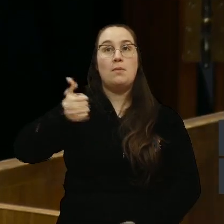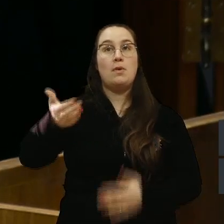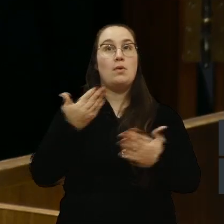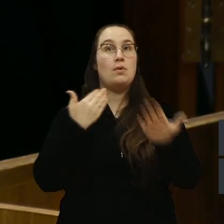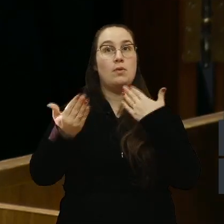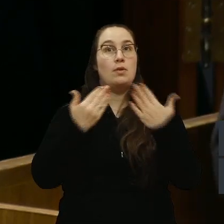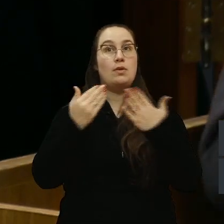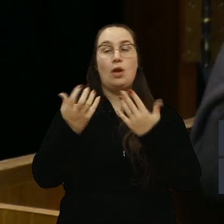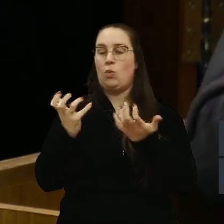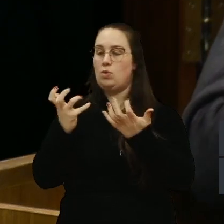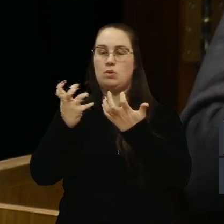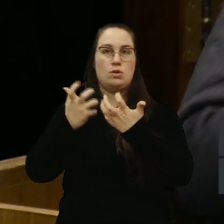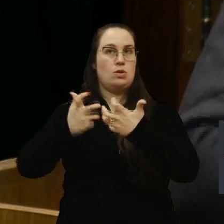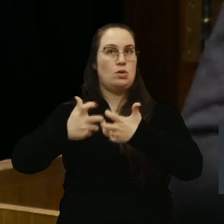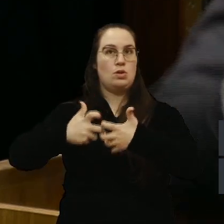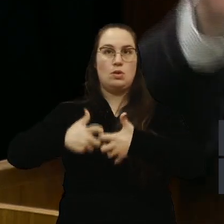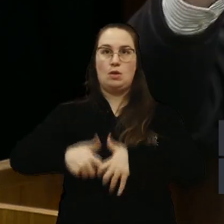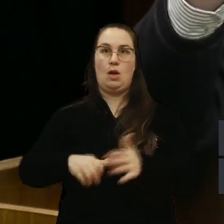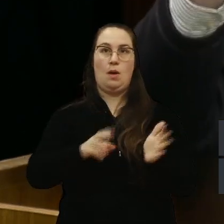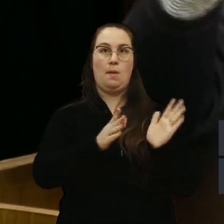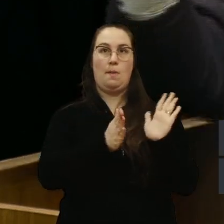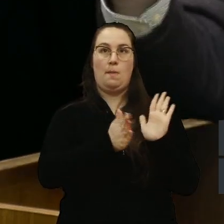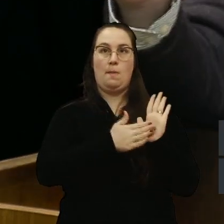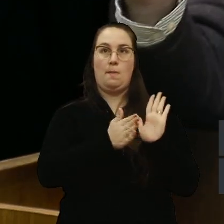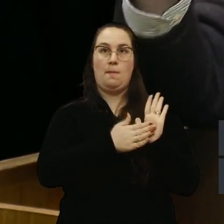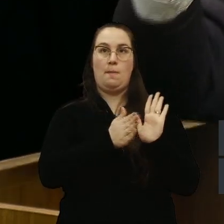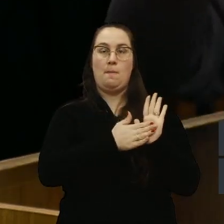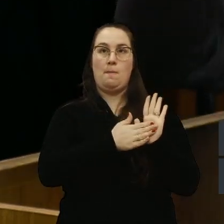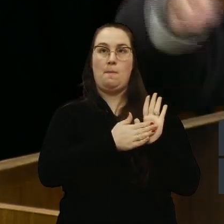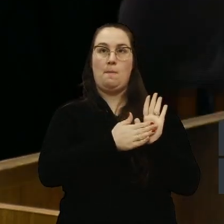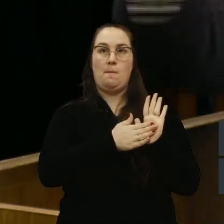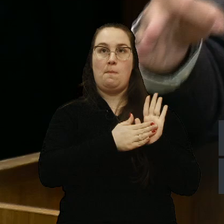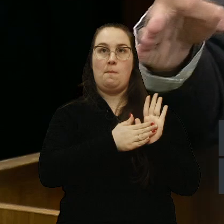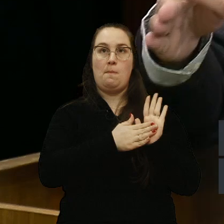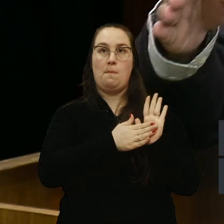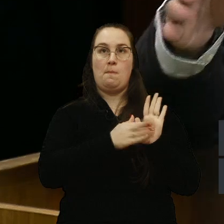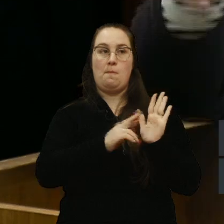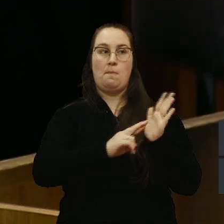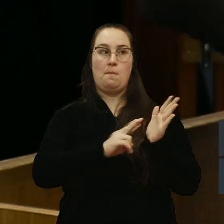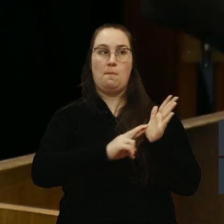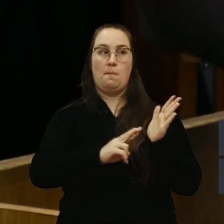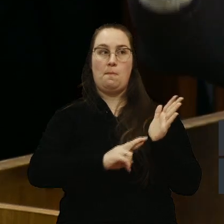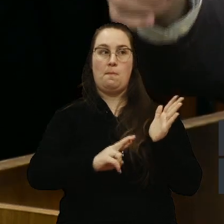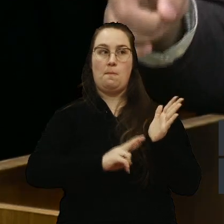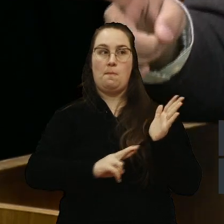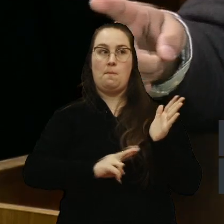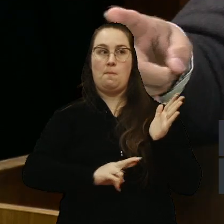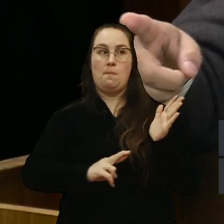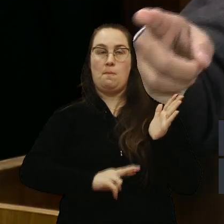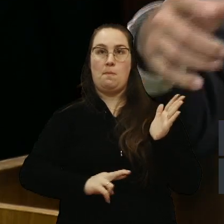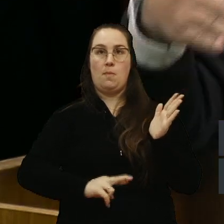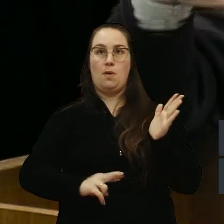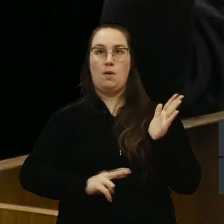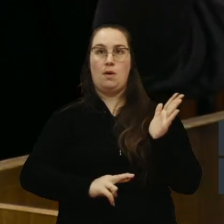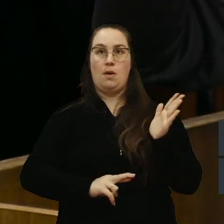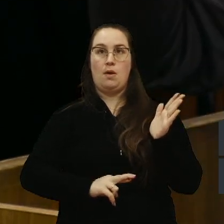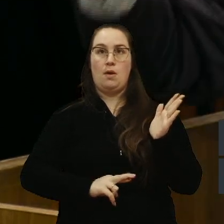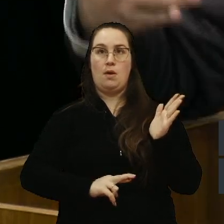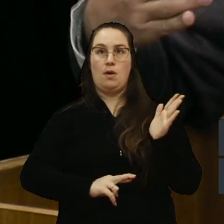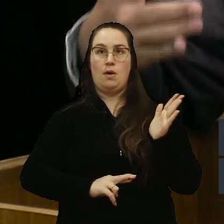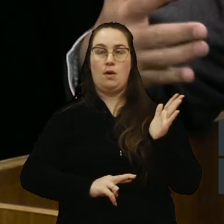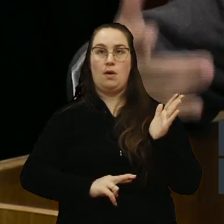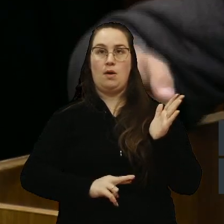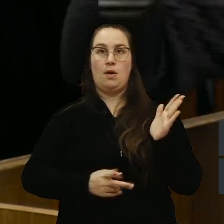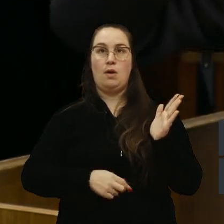discutindo a inconstitucionalidade do parecer da emenda, um parecer de constitucionalidade da emenda da vereadora Sandra. E nós estamos